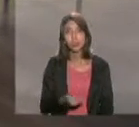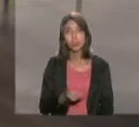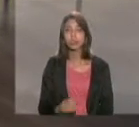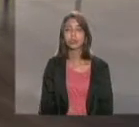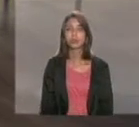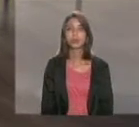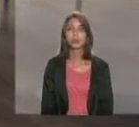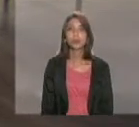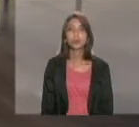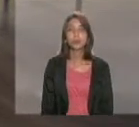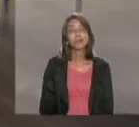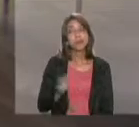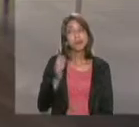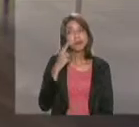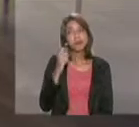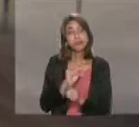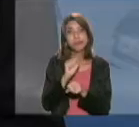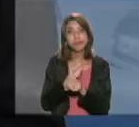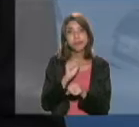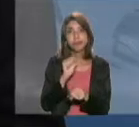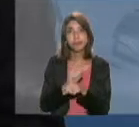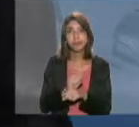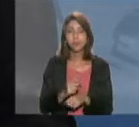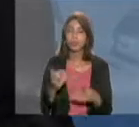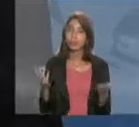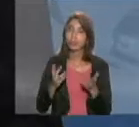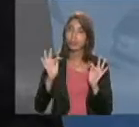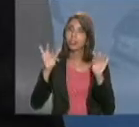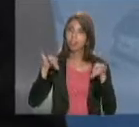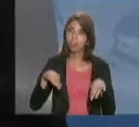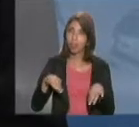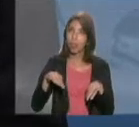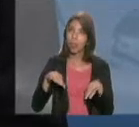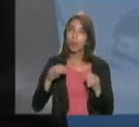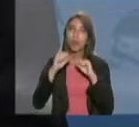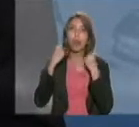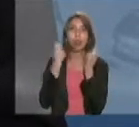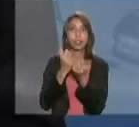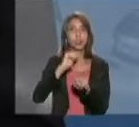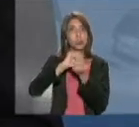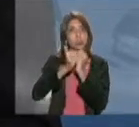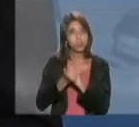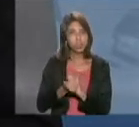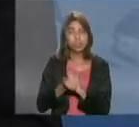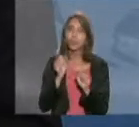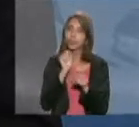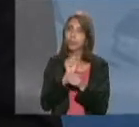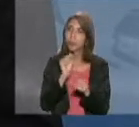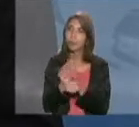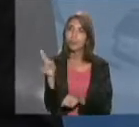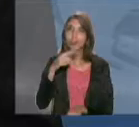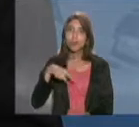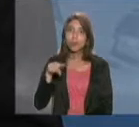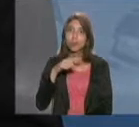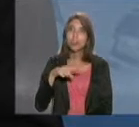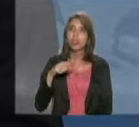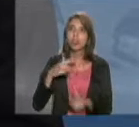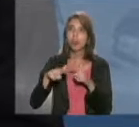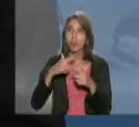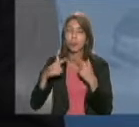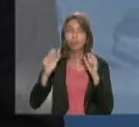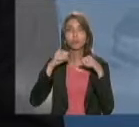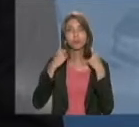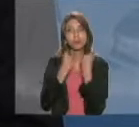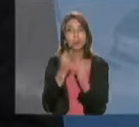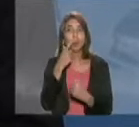Claro. Vamos aguardar. Nós estamos chegando ao final do Arena Esportiva e esperamos que este assunto Maracanã seja solucionado, né,